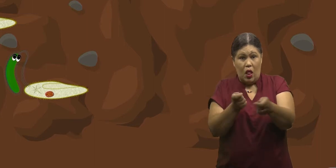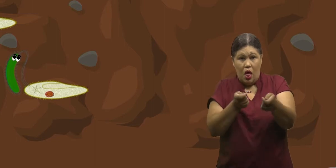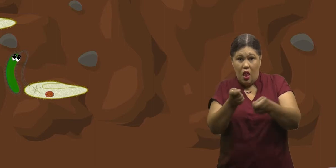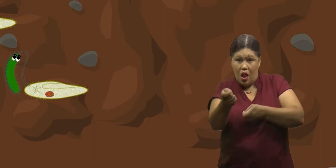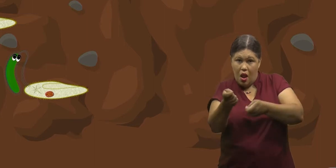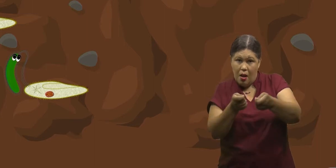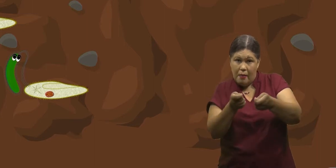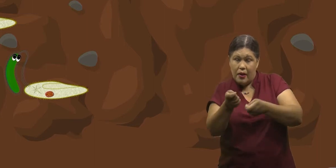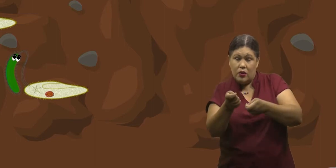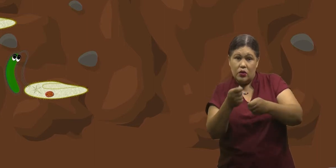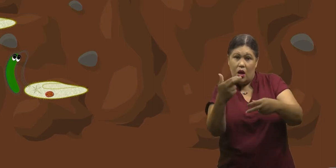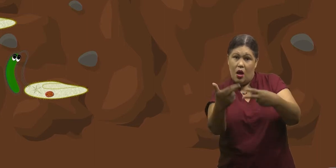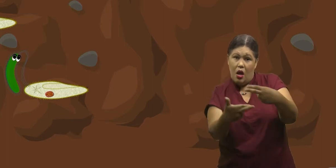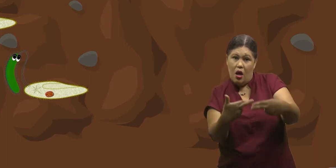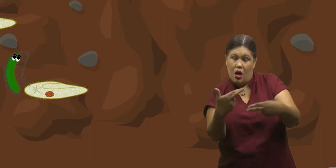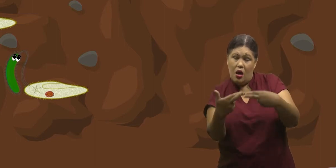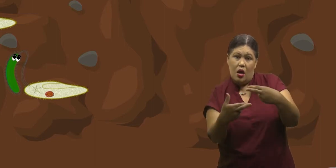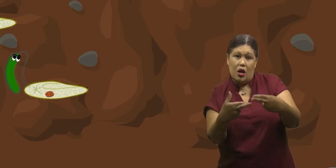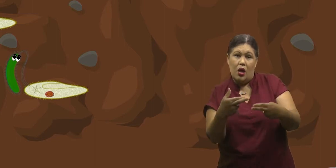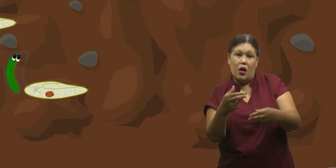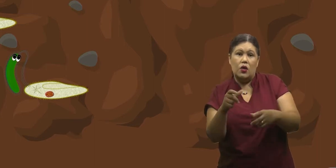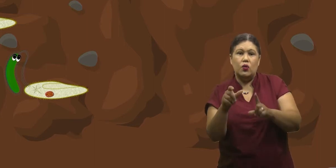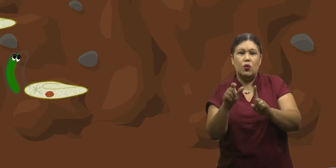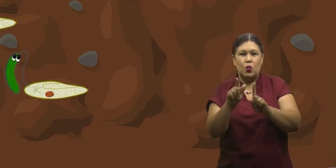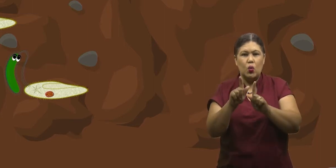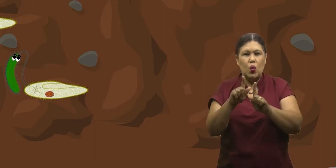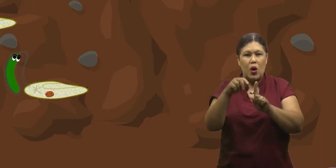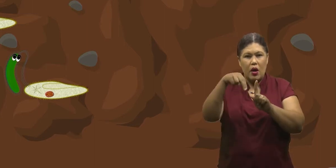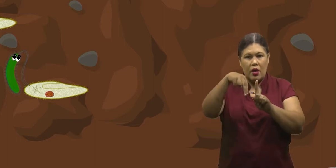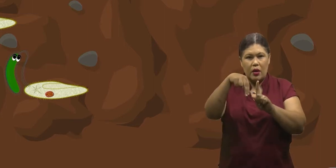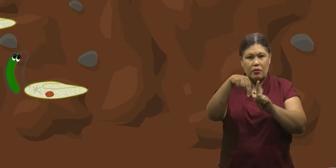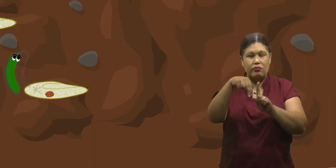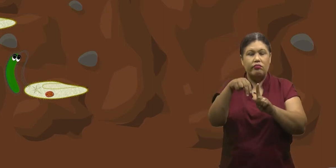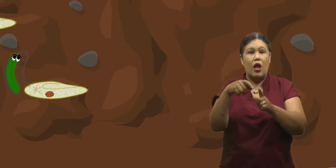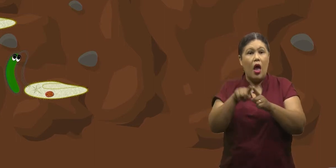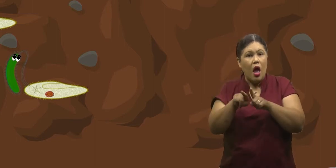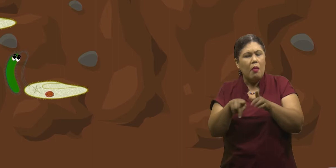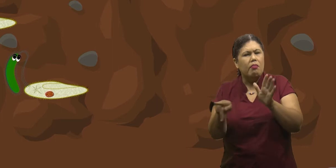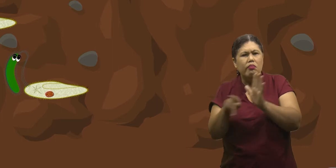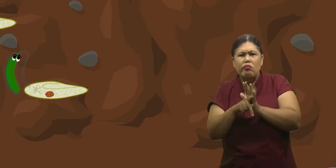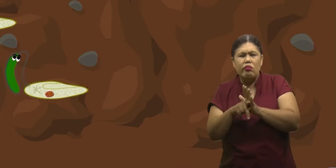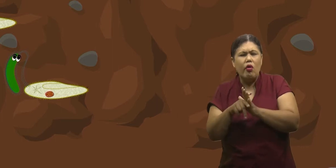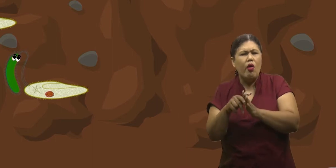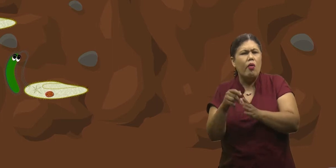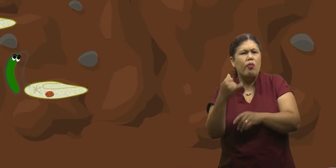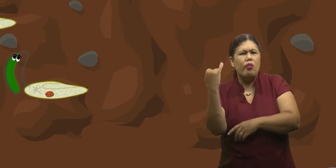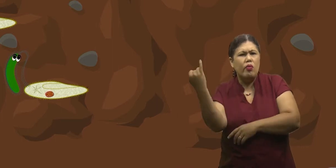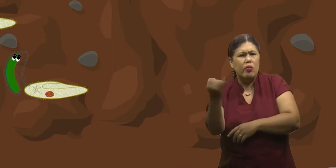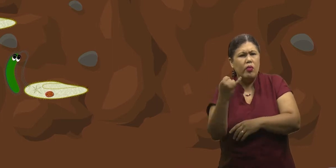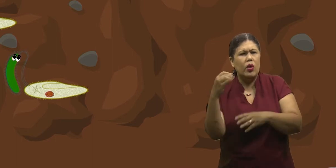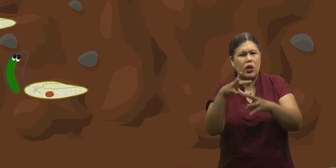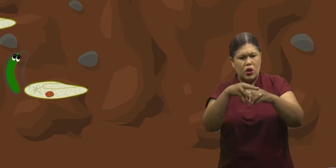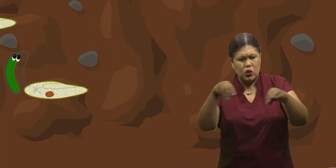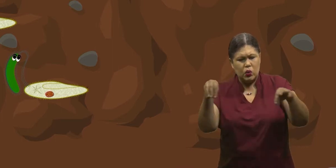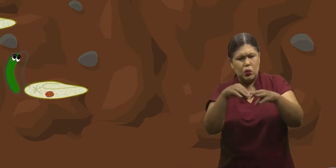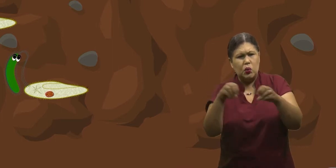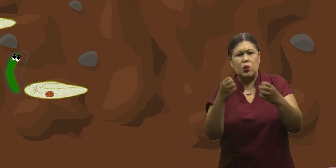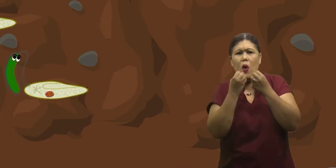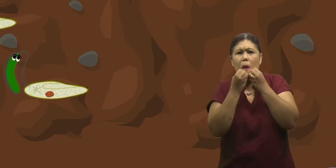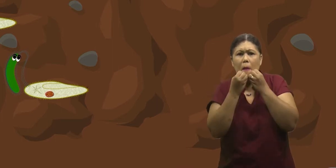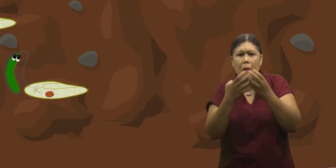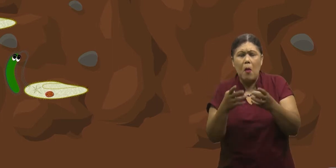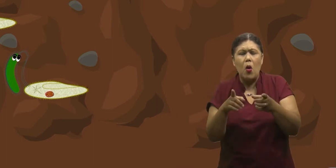na manutenção da reciclagem do nitrogênio, que é um elemento químico importante para a formação